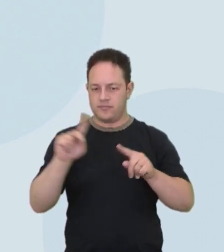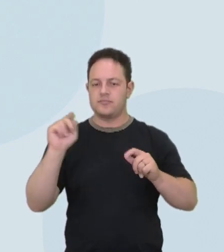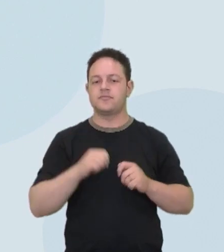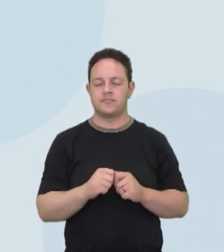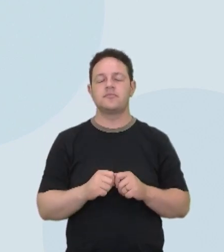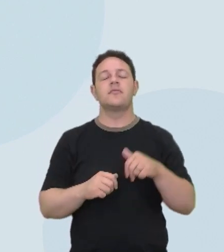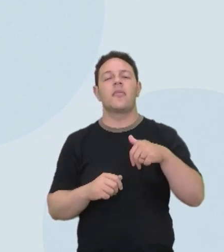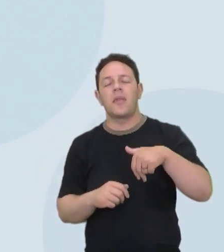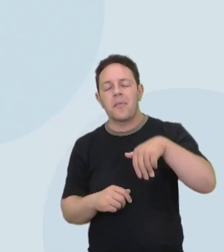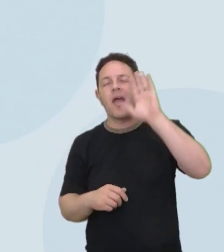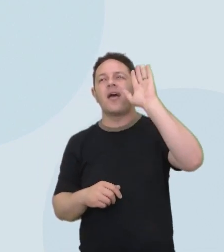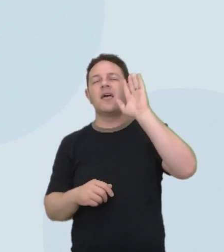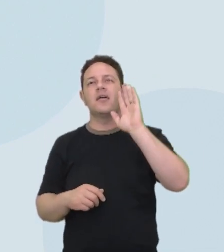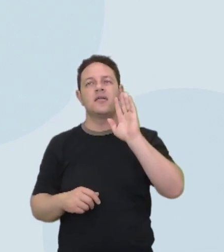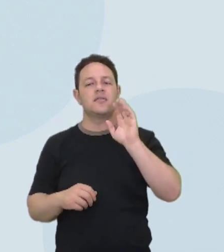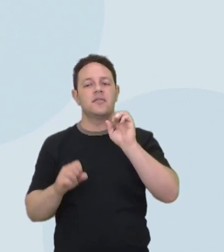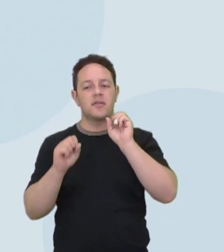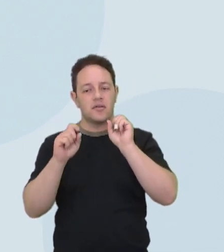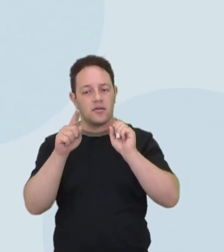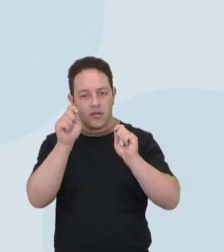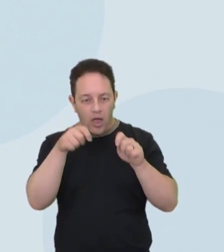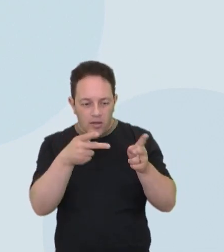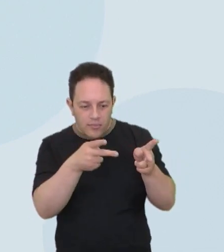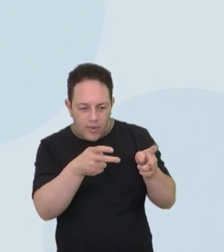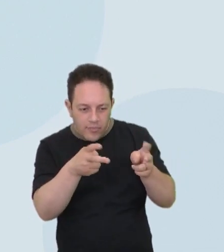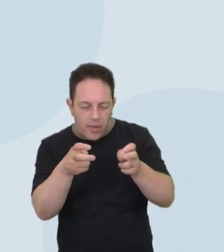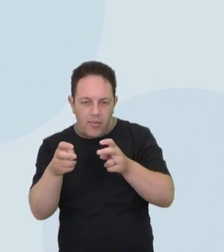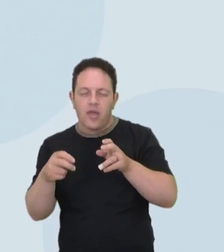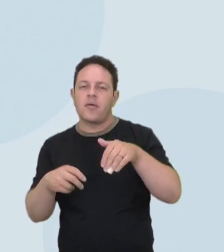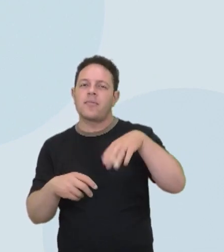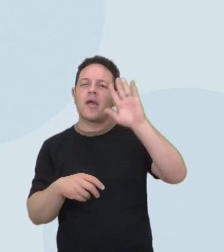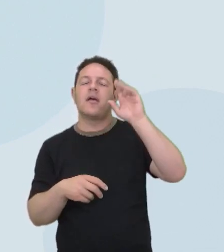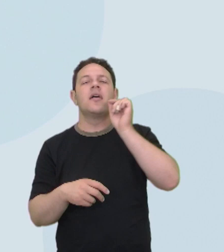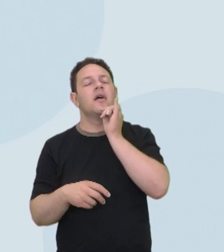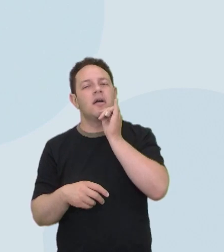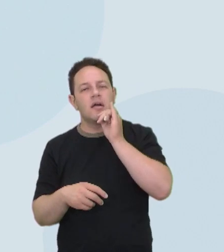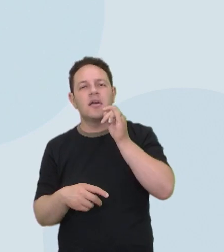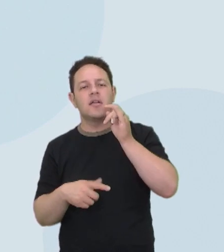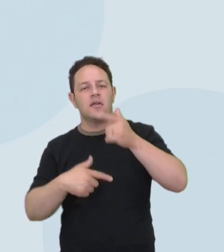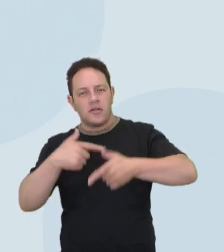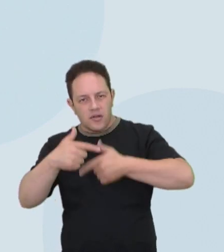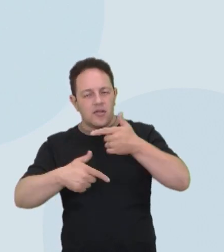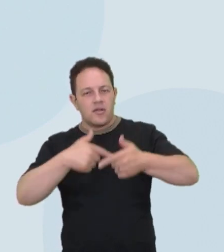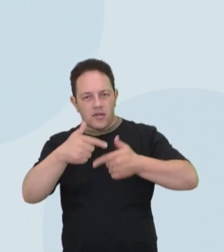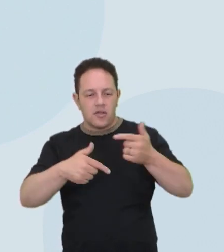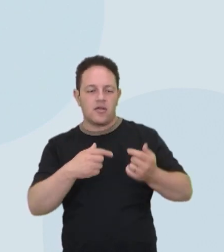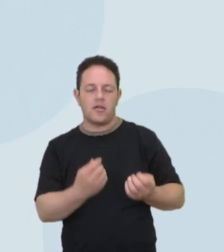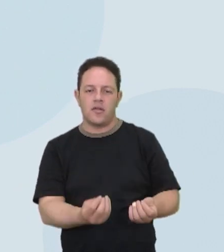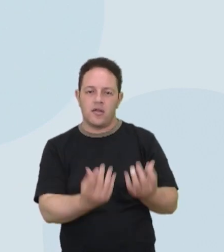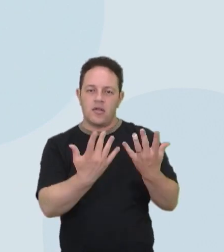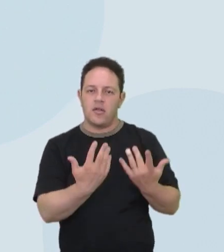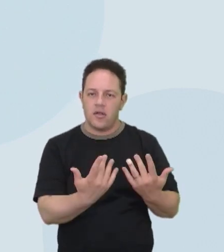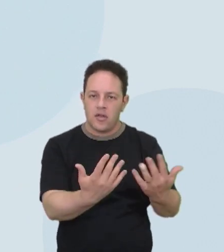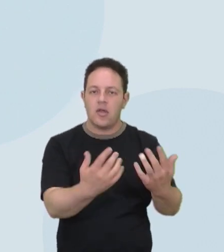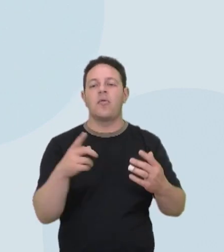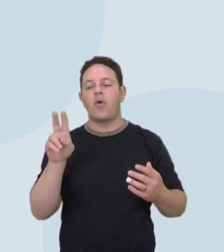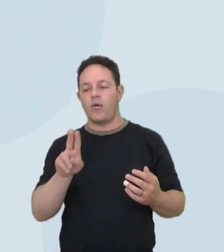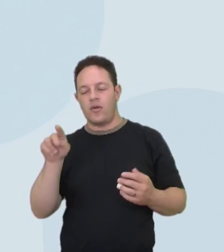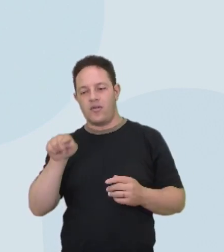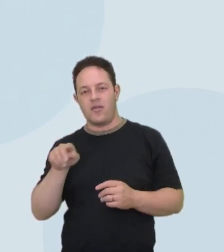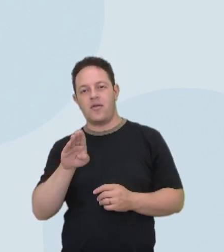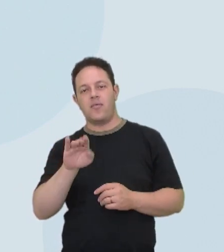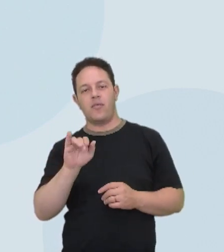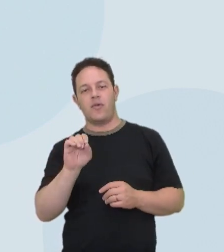muito mais, você consegue visualizar muito mais trabalhos com vegetais como biorremediadores do